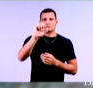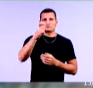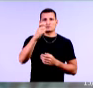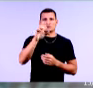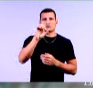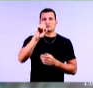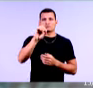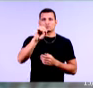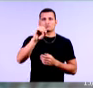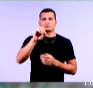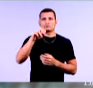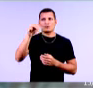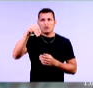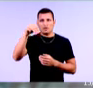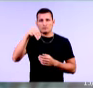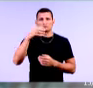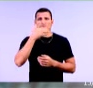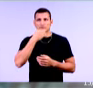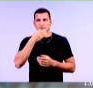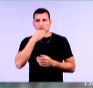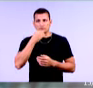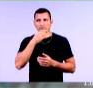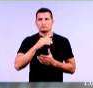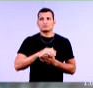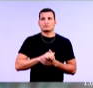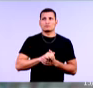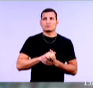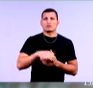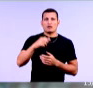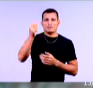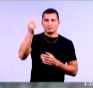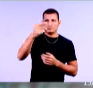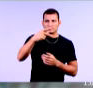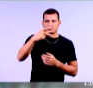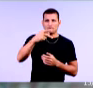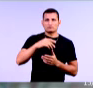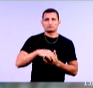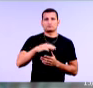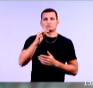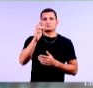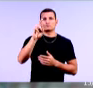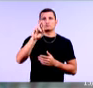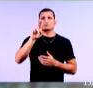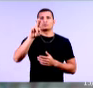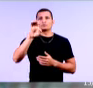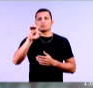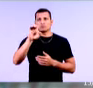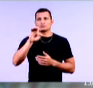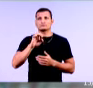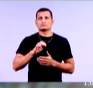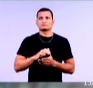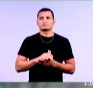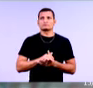E aposentado, ele está aposentado, true, quer dizer, a gente não está mais jogando o nosso Zico aí, né?